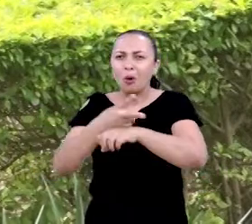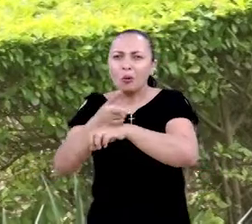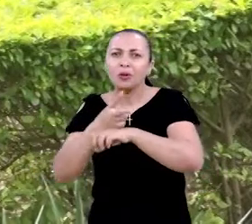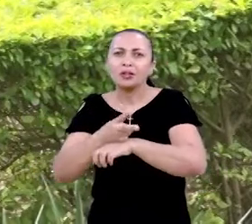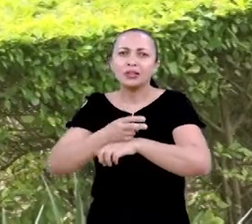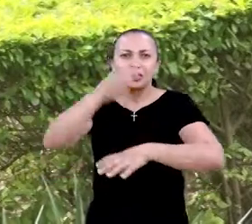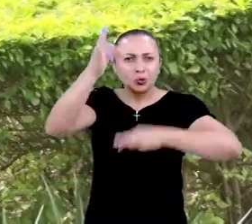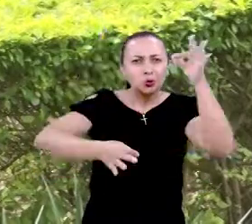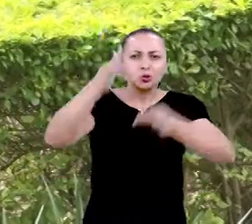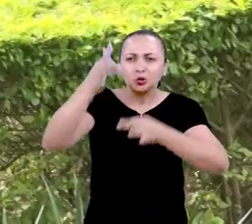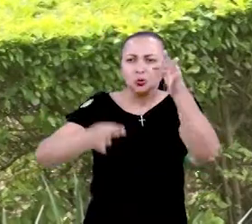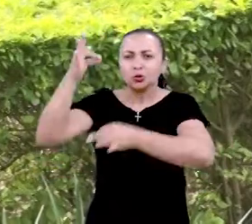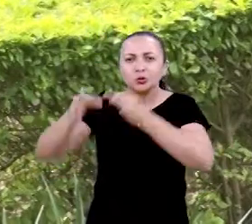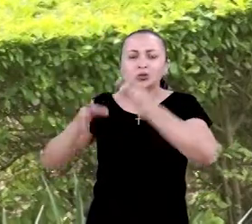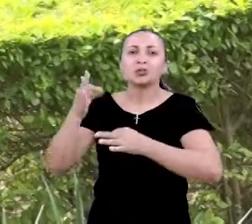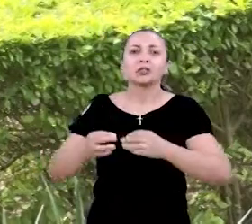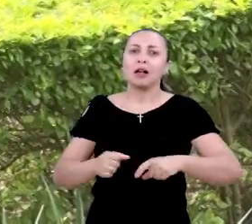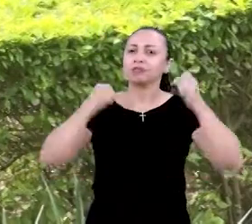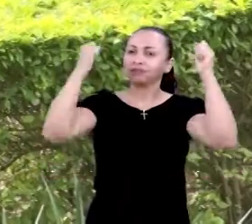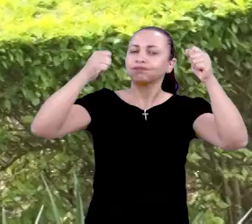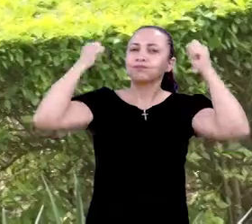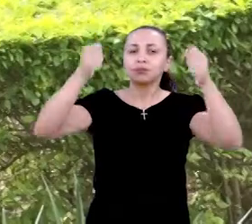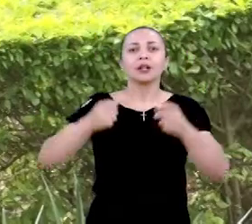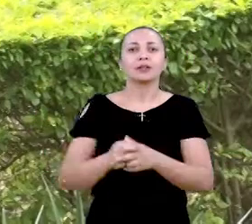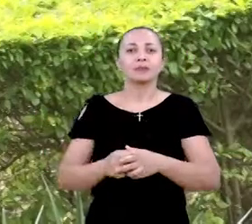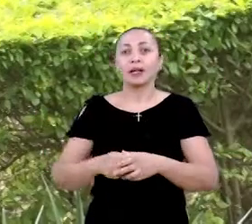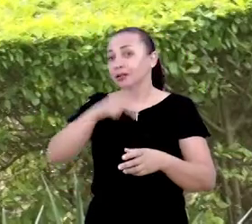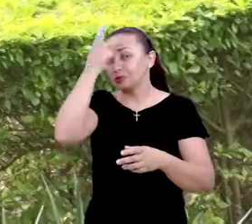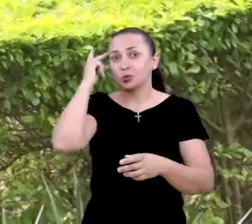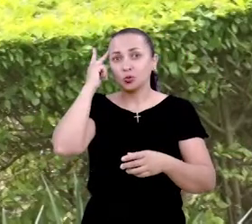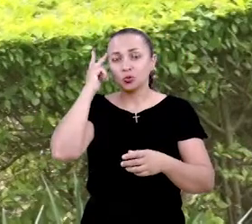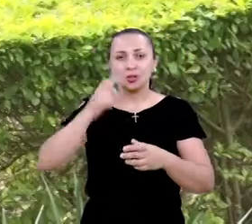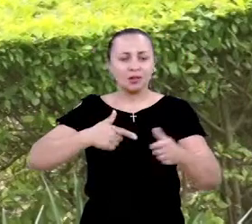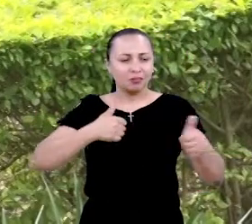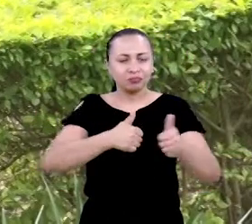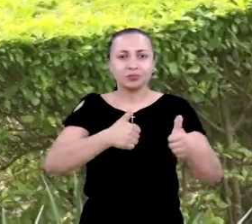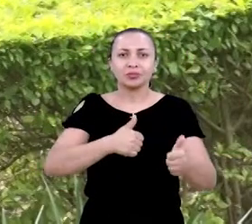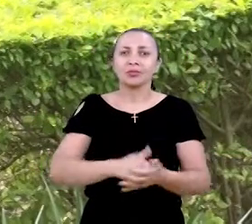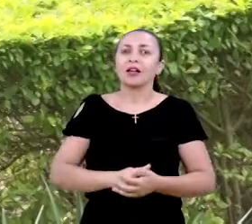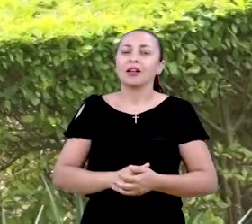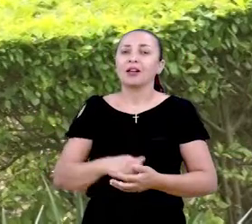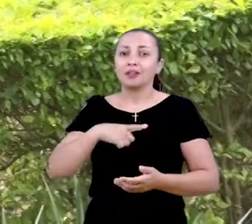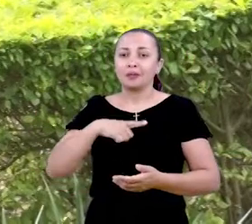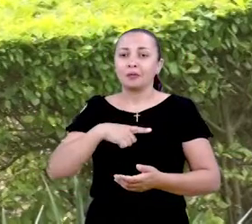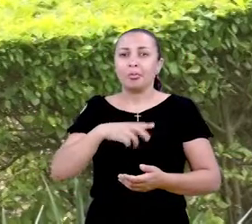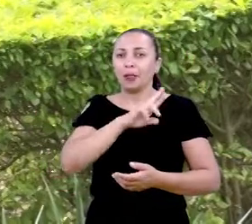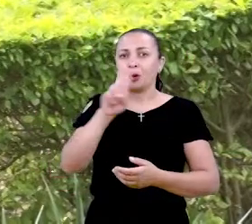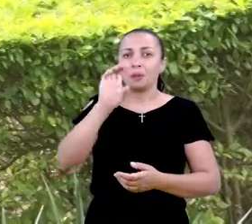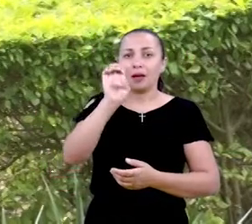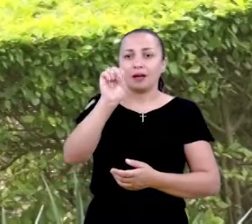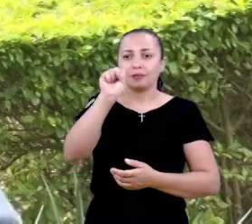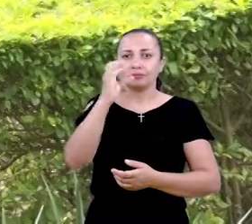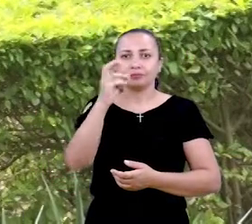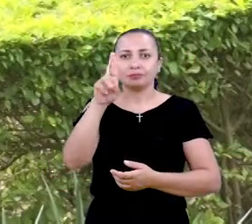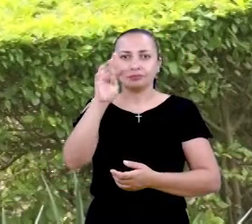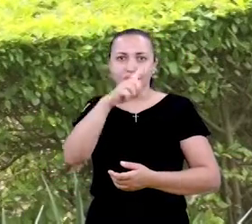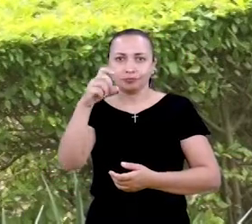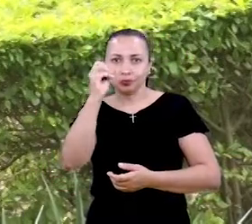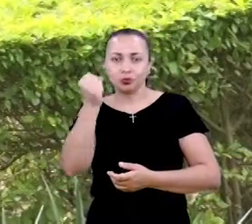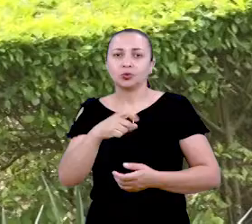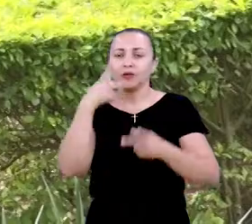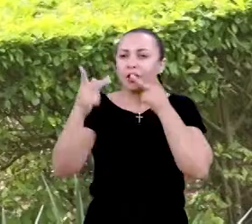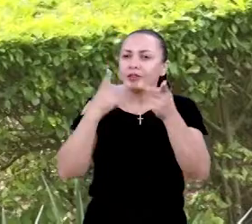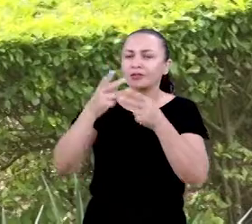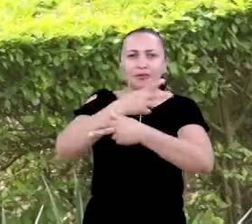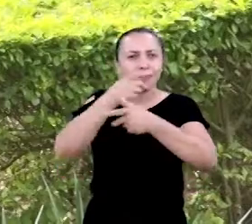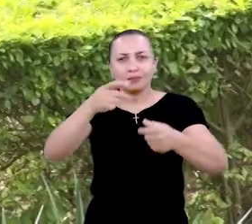muito forte na luta pela punição dos torturadores da ditadura e pela instauração da Comissão Nacional da Verdade. Então eu participei de